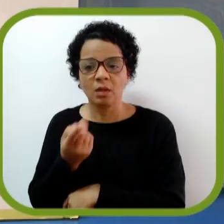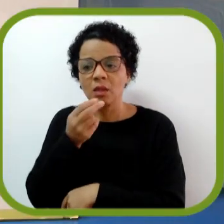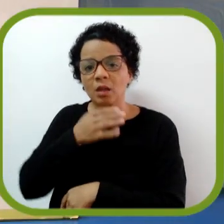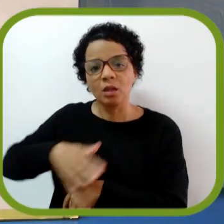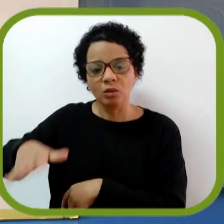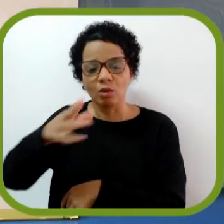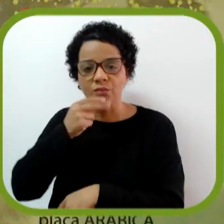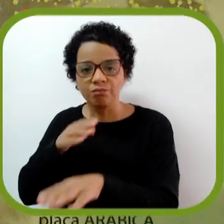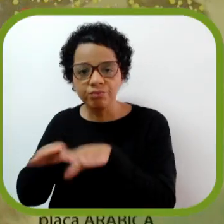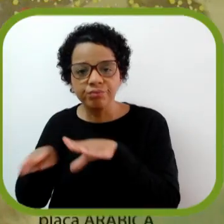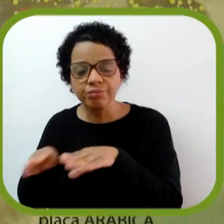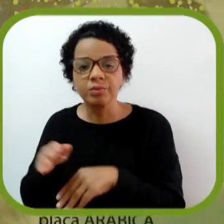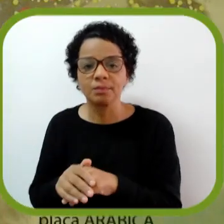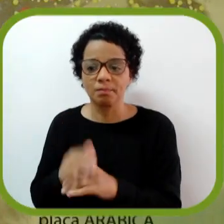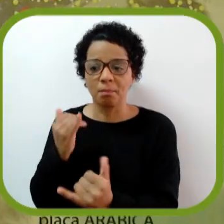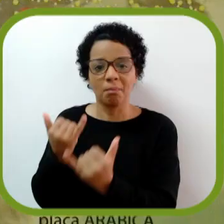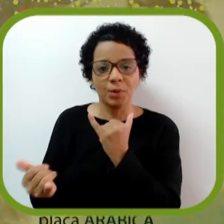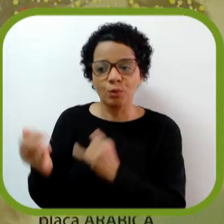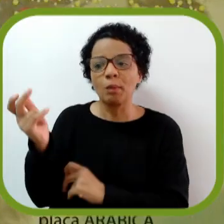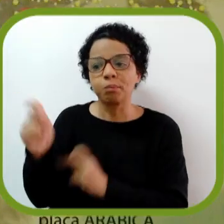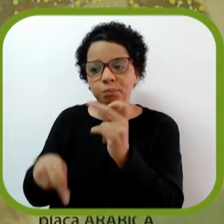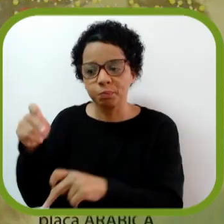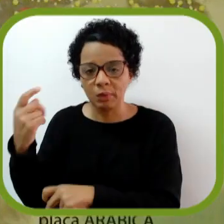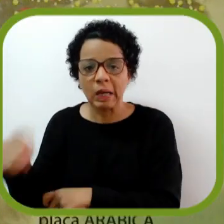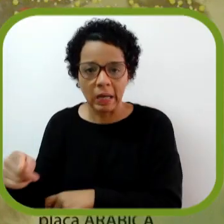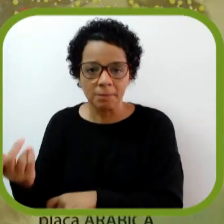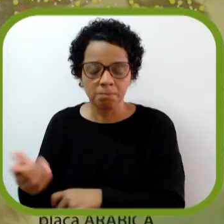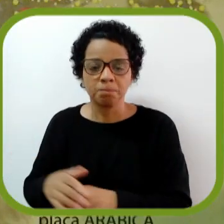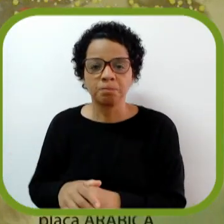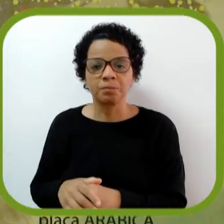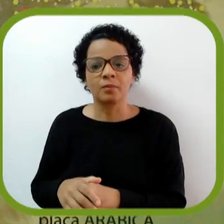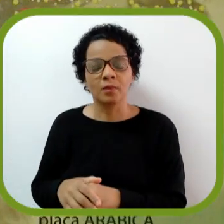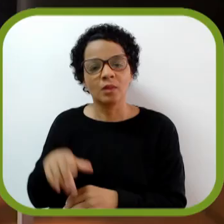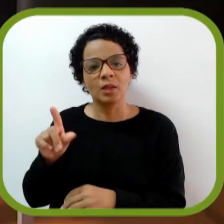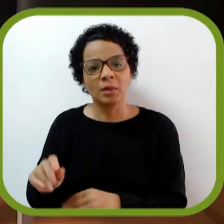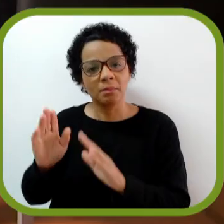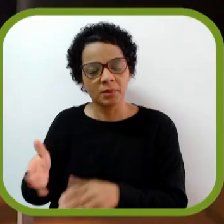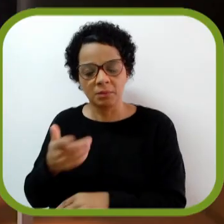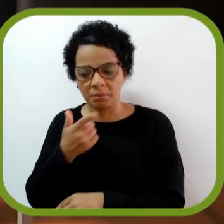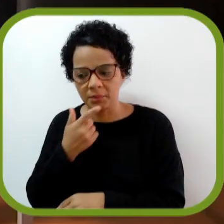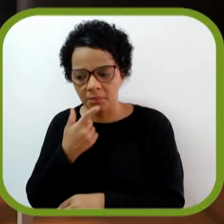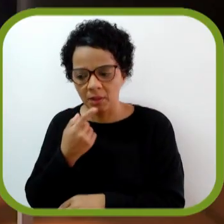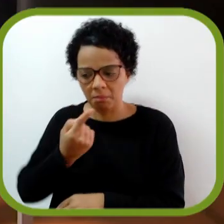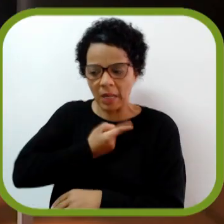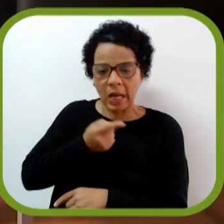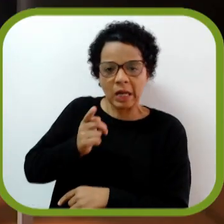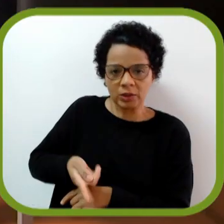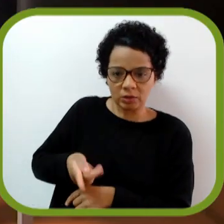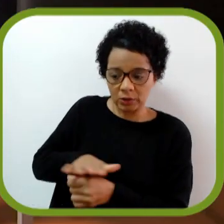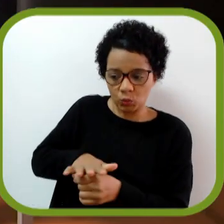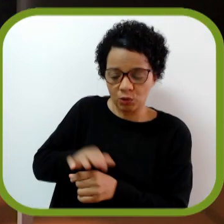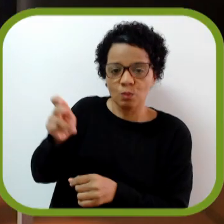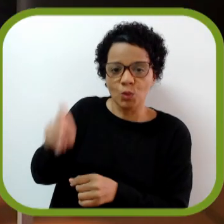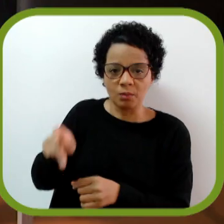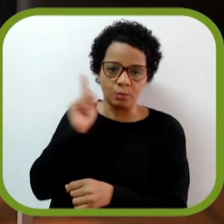vivemos num território sísmico, sujeito a alguma perigosidade sísmica importante, e deve saber como é que deve atuar nessas